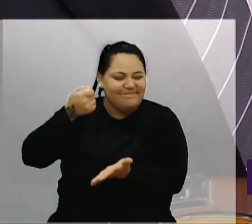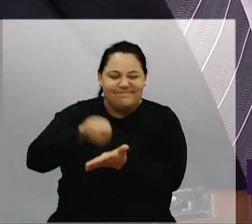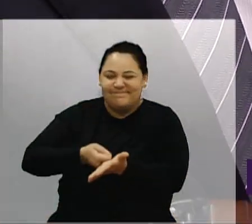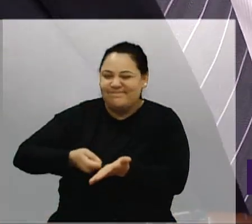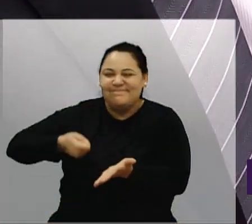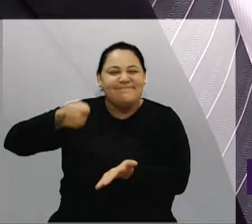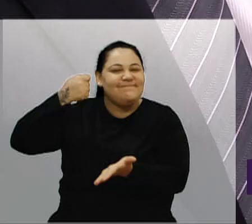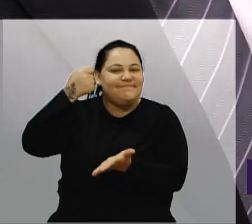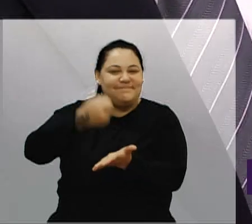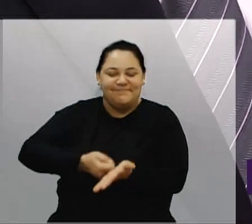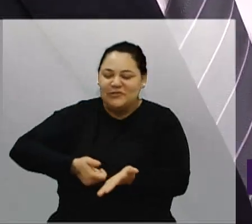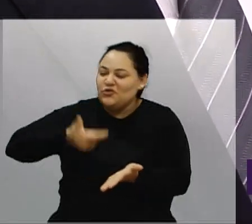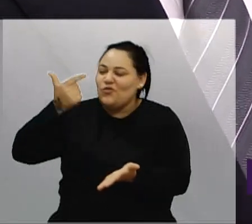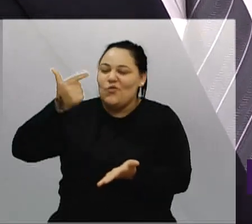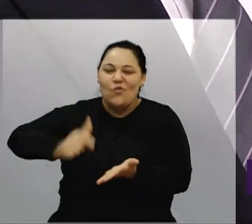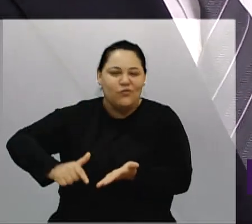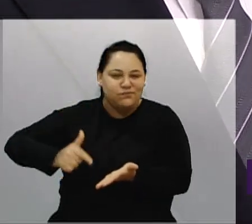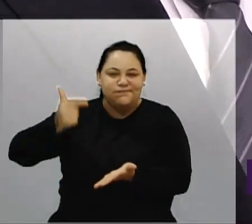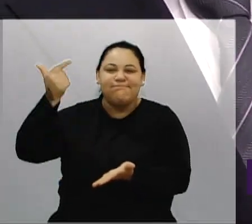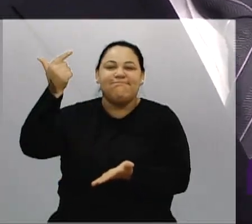Tente outra